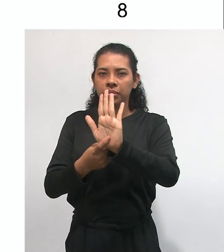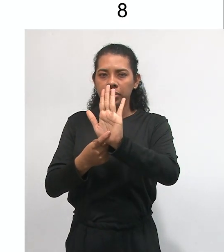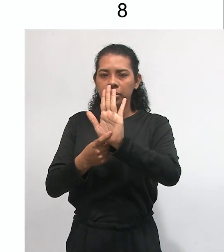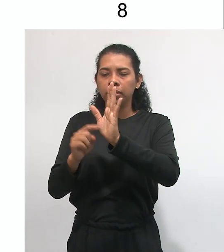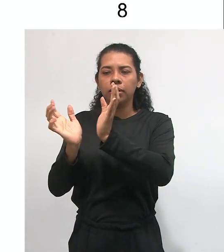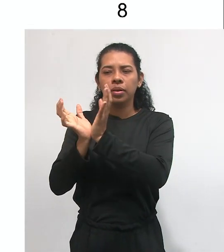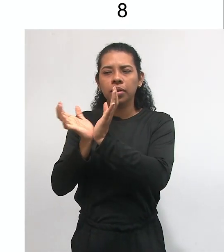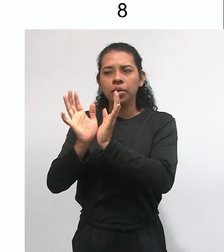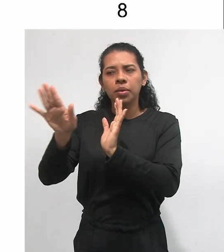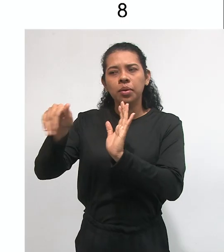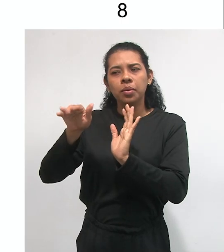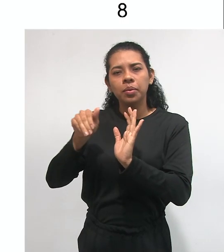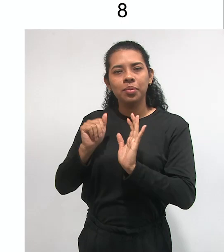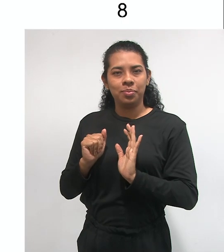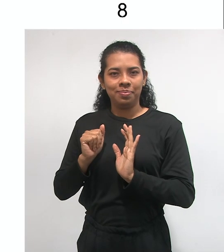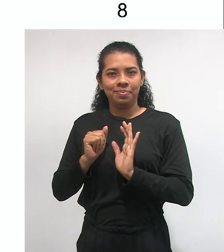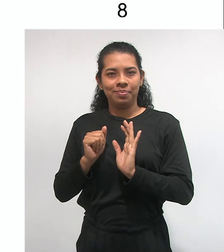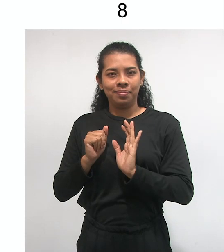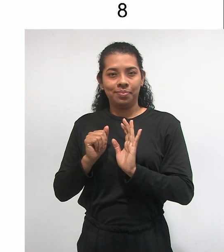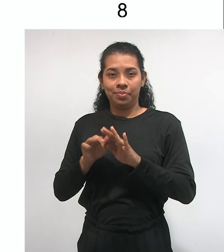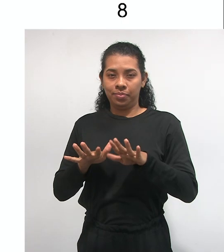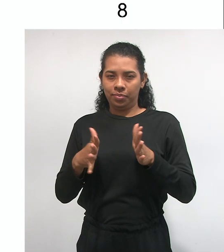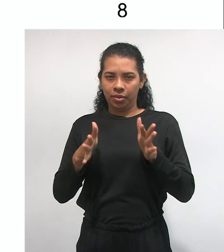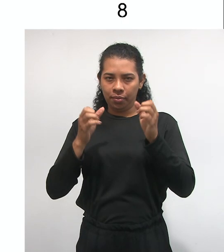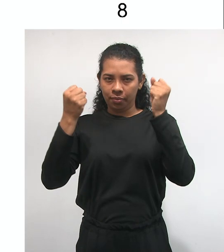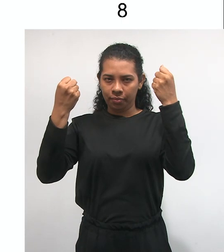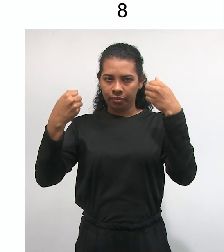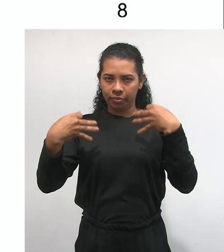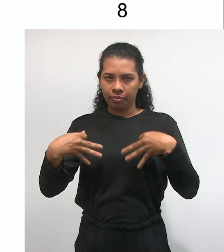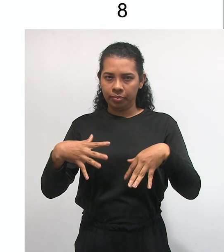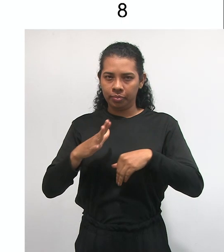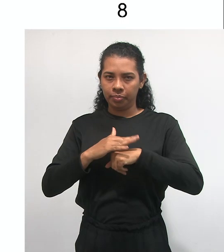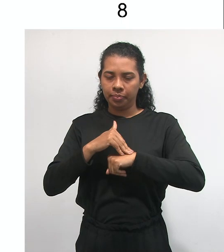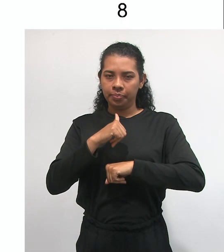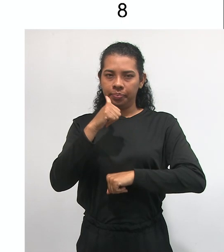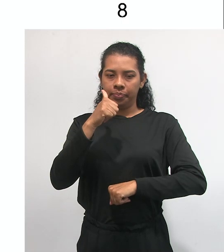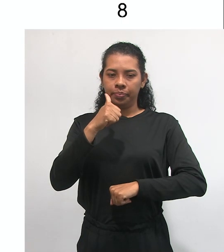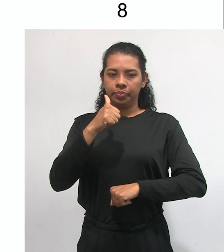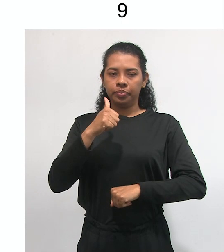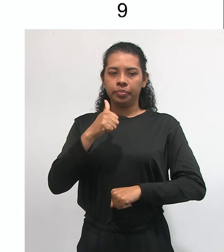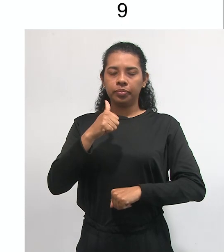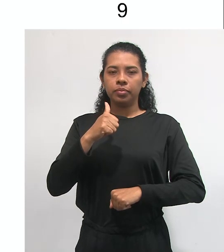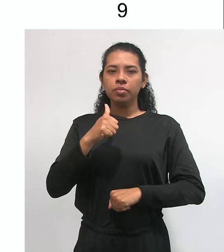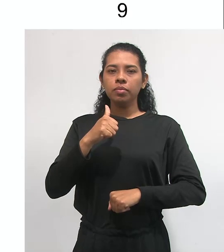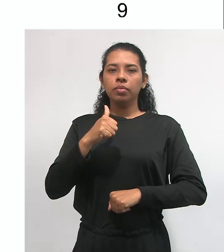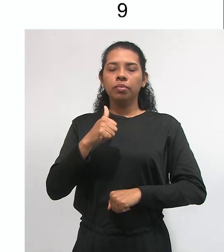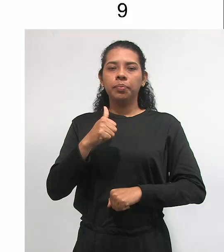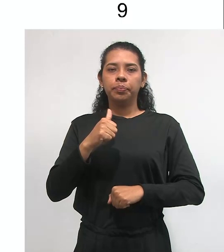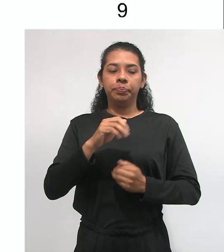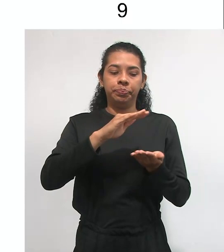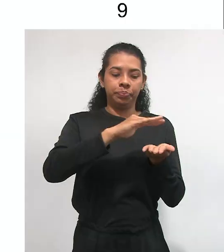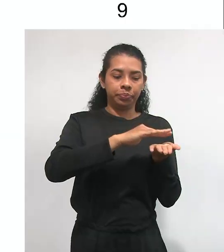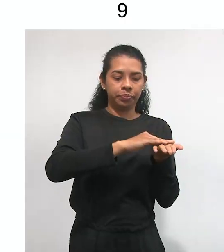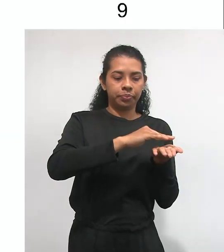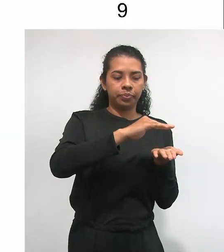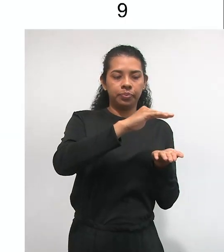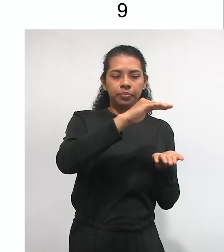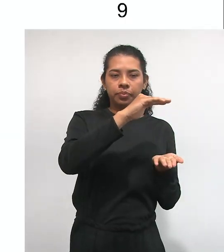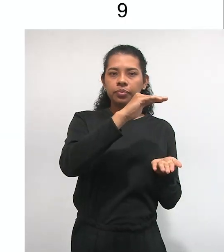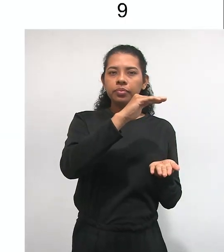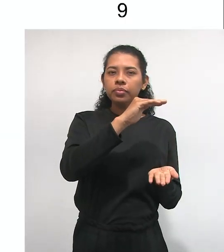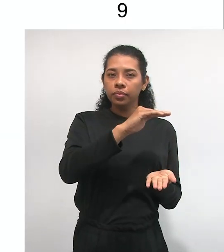esse grupo, você vai aplicar da seguinte forma. Pegou a carta, o seu montinho de carta, eles